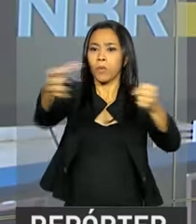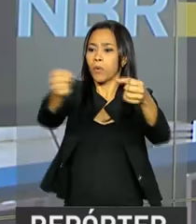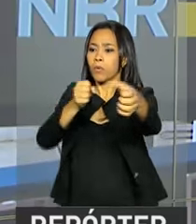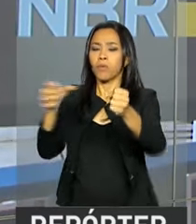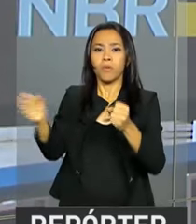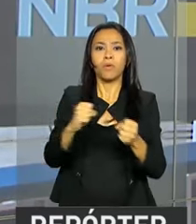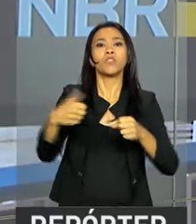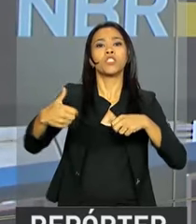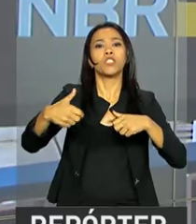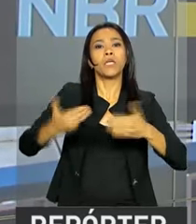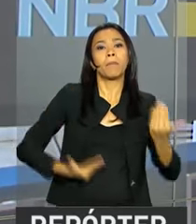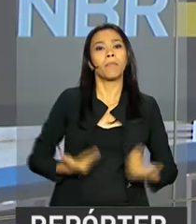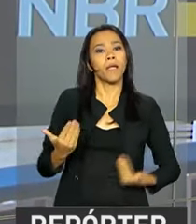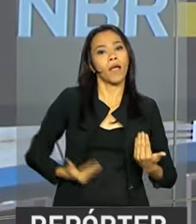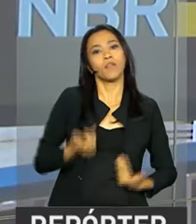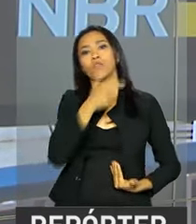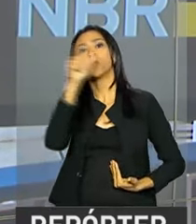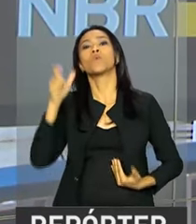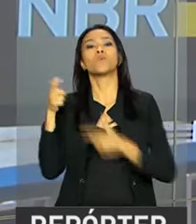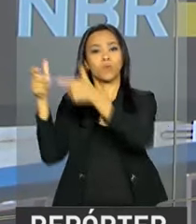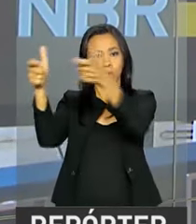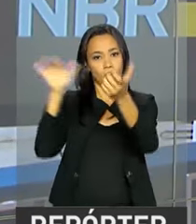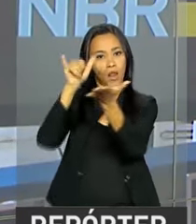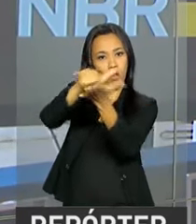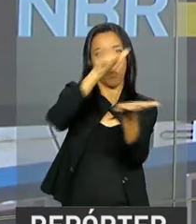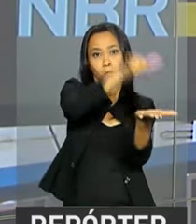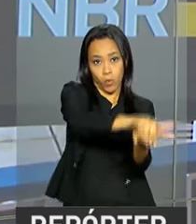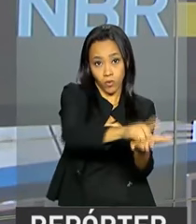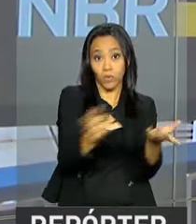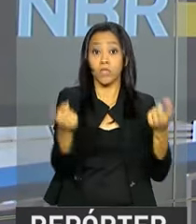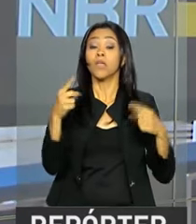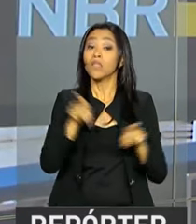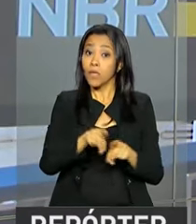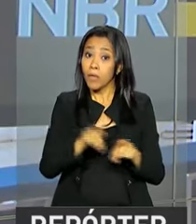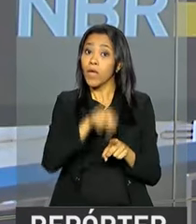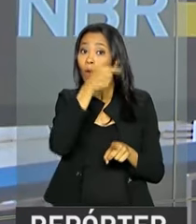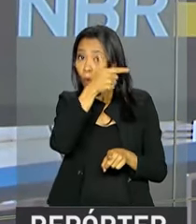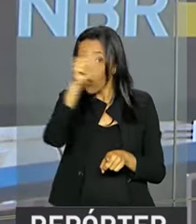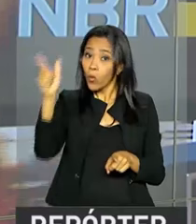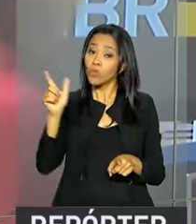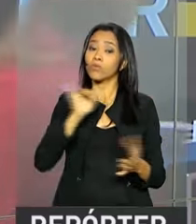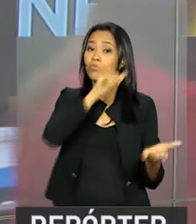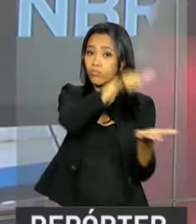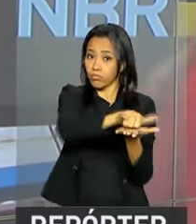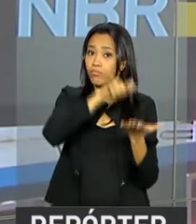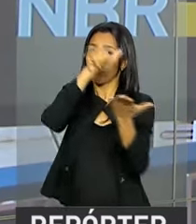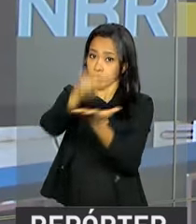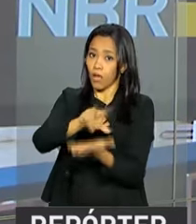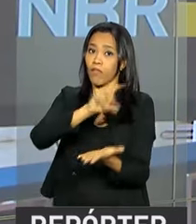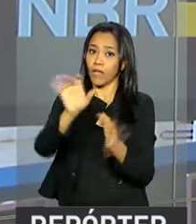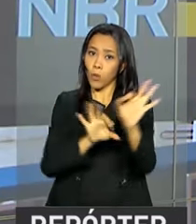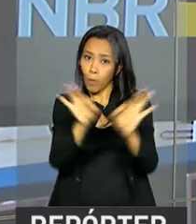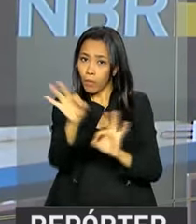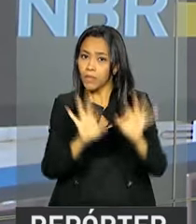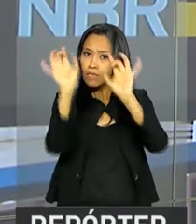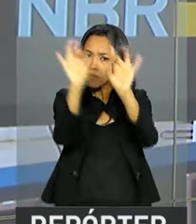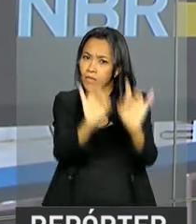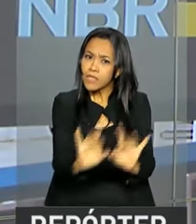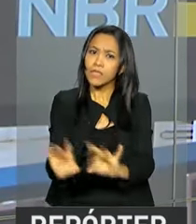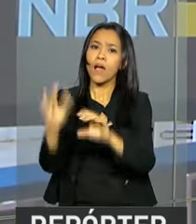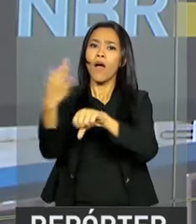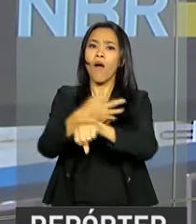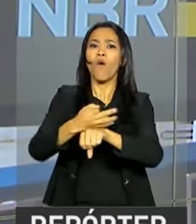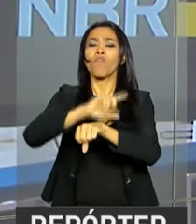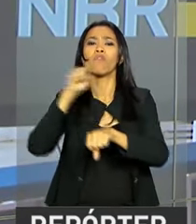de empregados de outros aeroportos. Além de Salvador, outros terminais também vão ter um plano especial